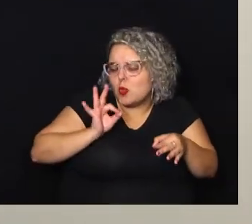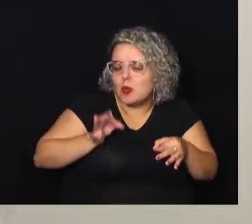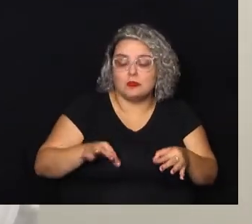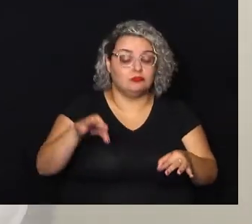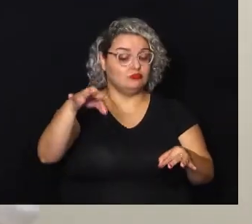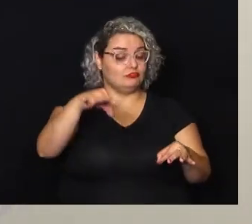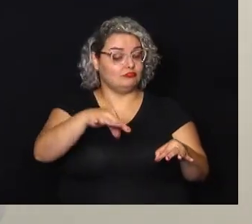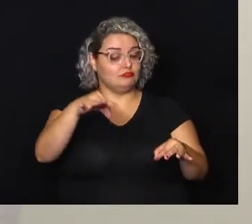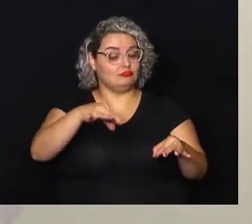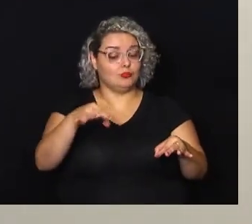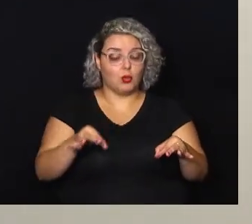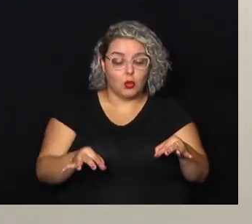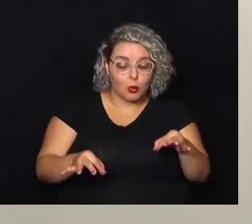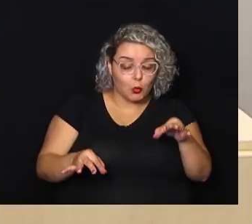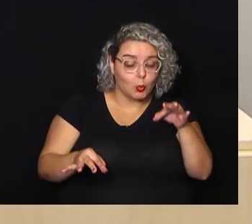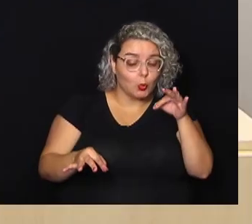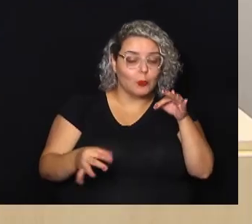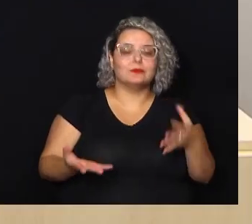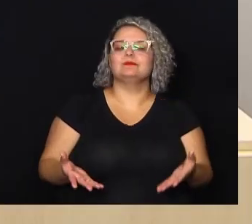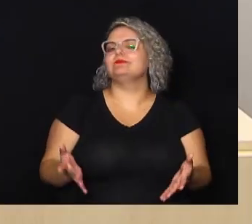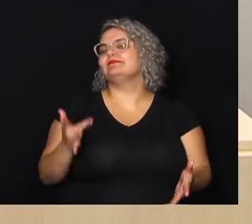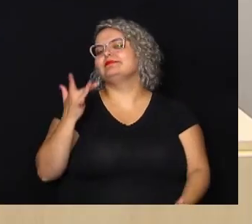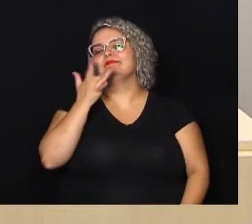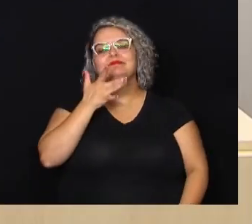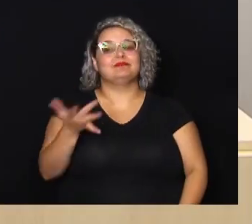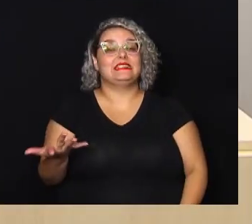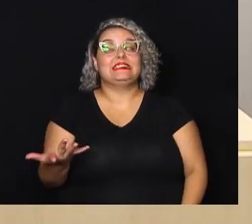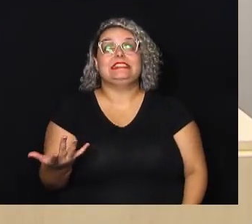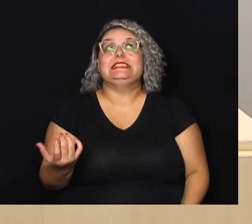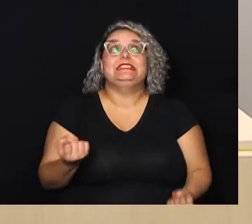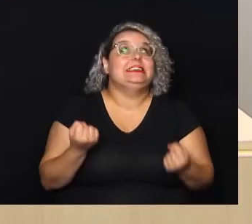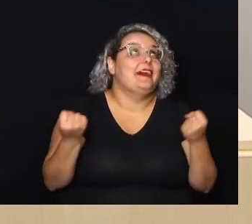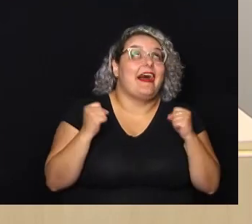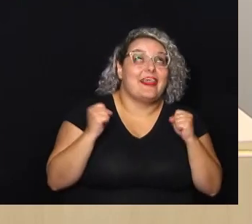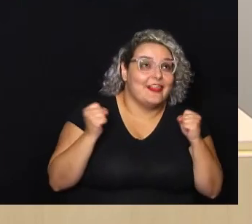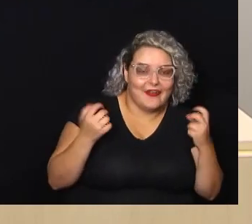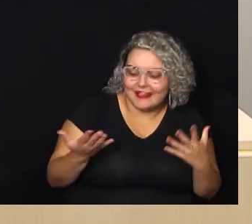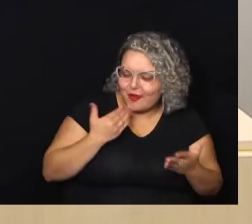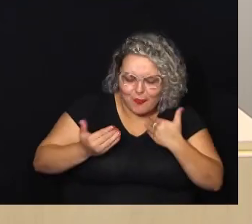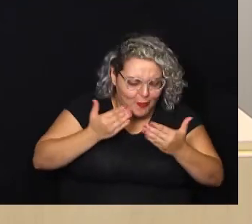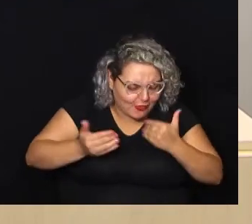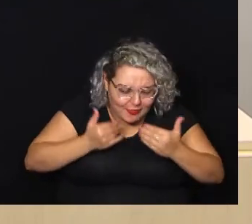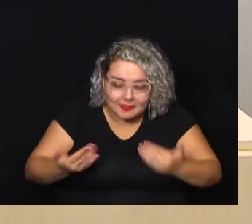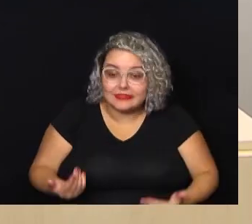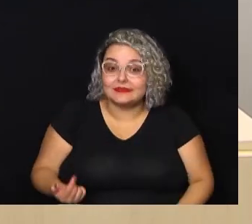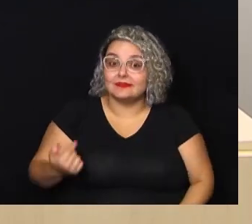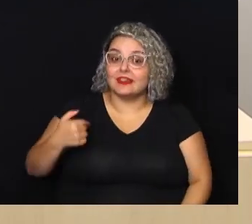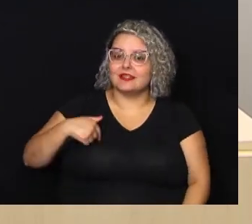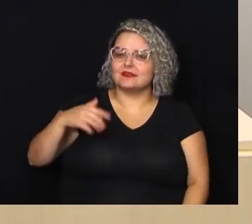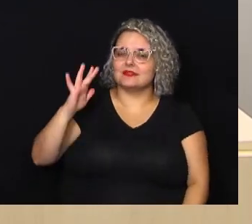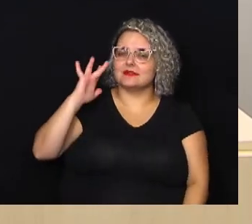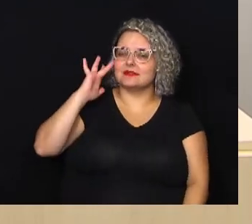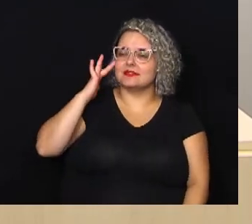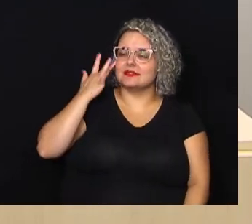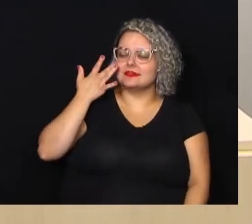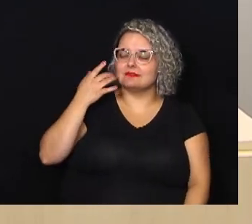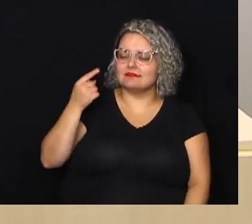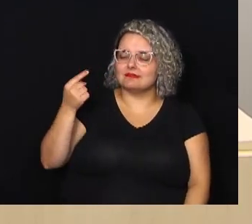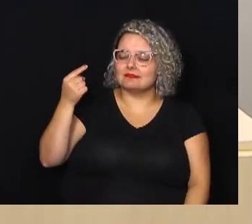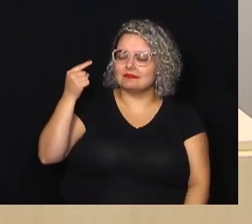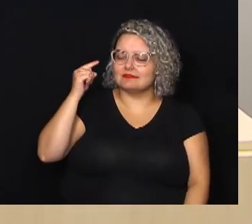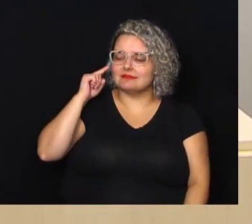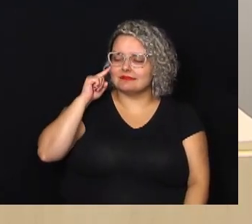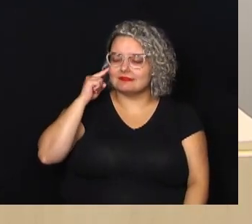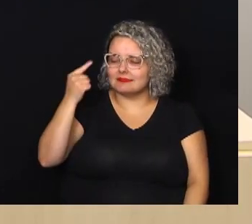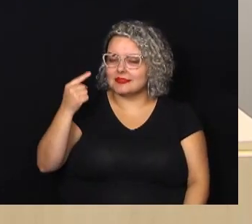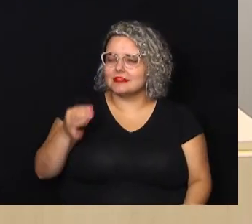lembrancinha para tomar com café, com chá. É uma delícia, assim, e ele é viciante. Você come um e não para. Olha, já tô pensando